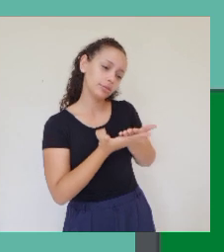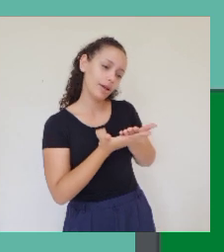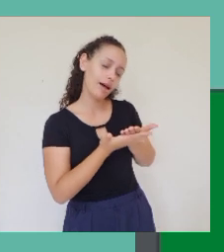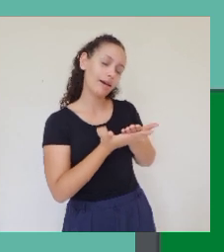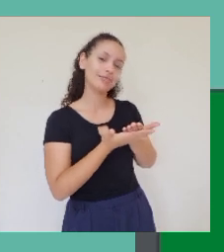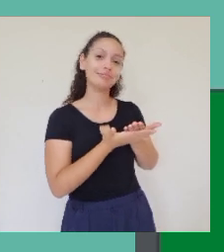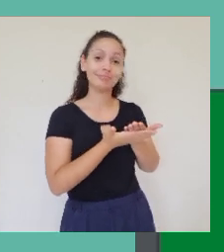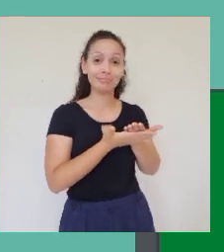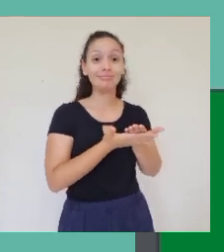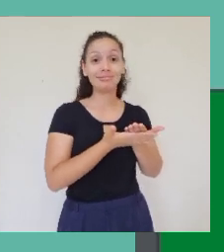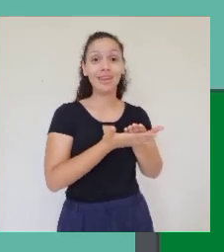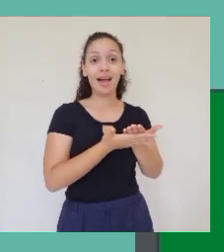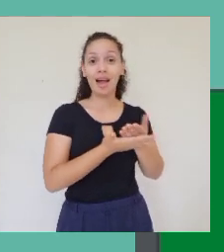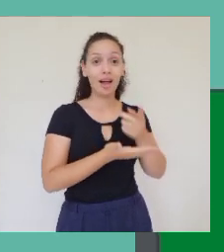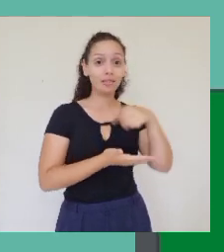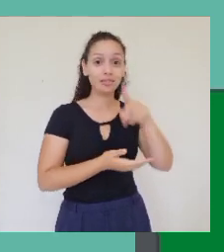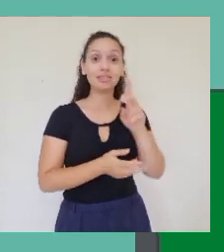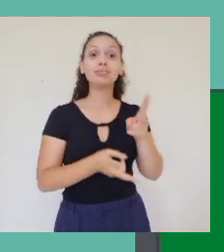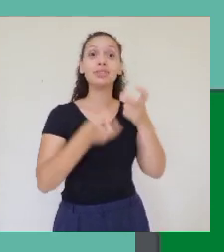tá bom?